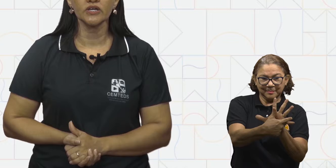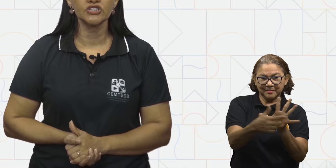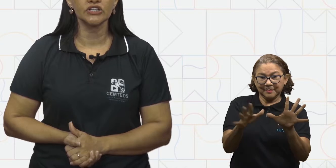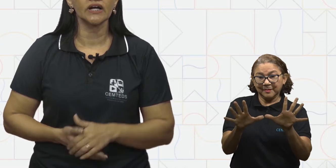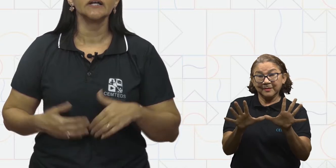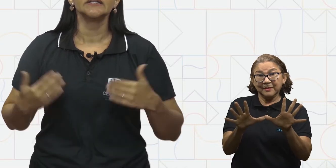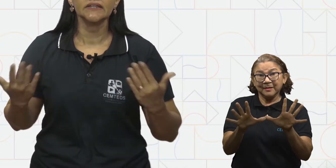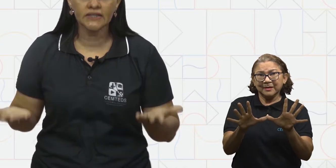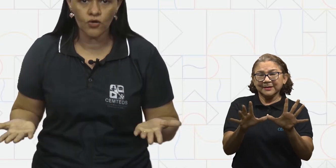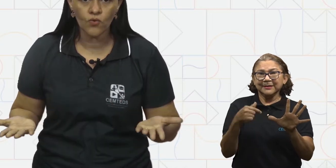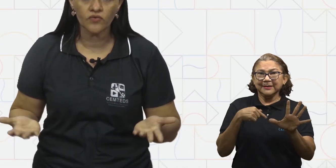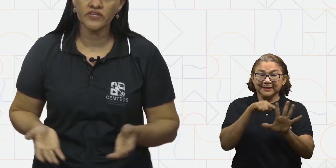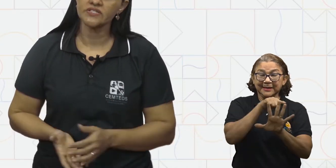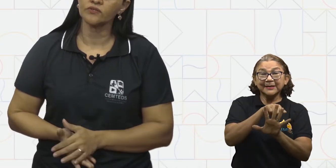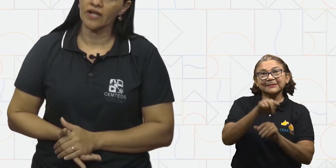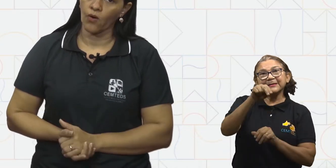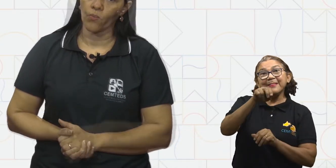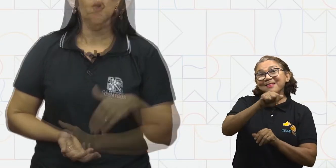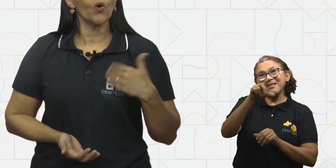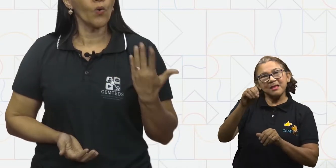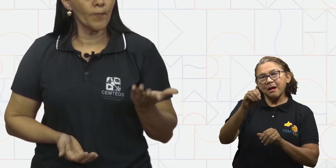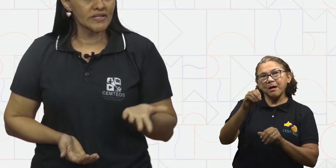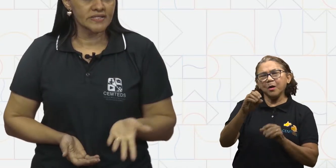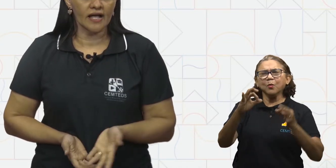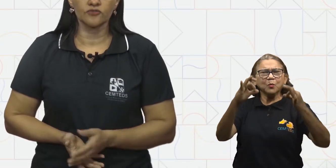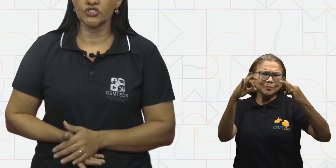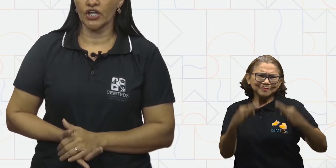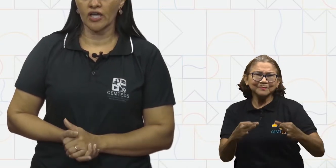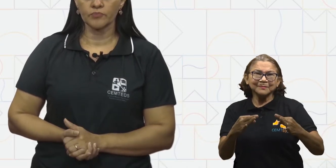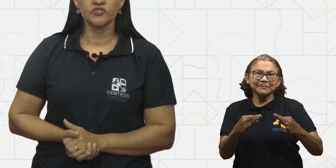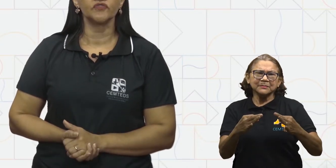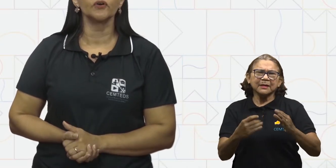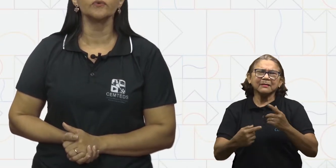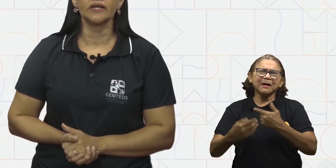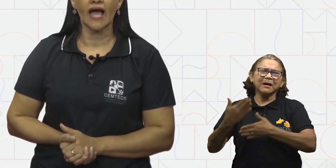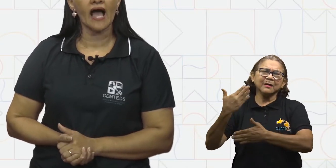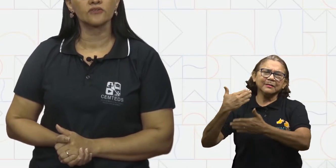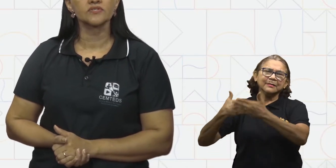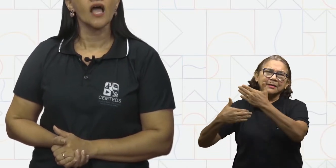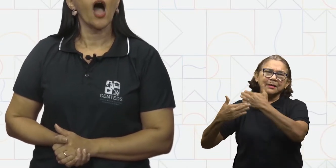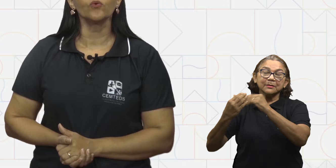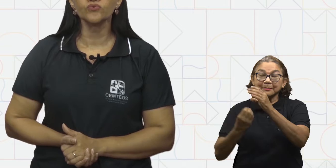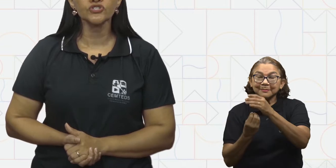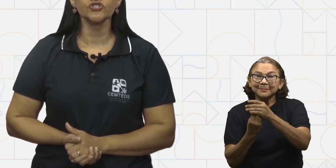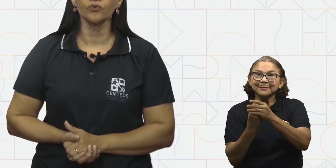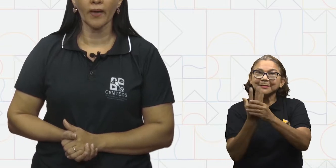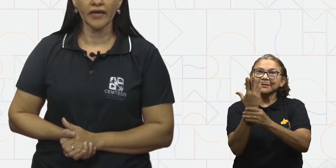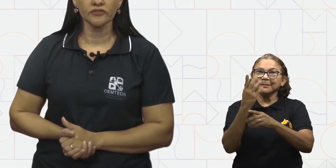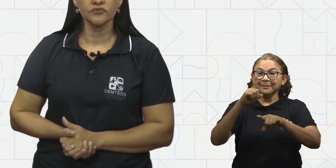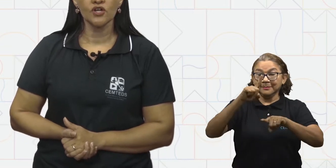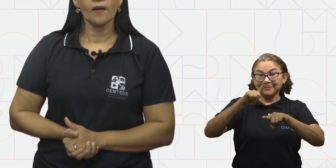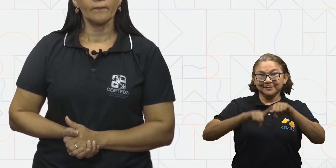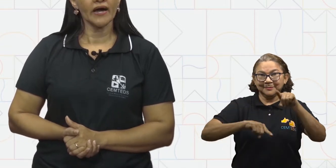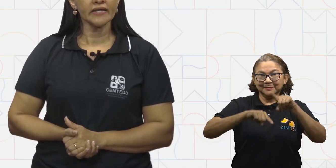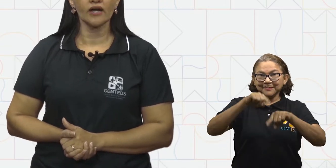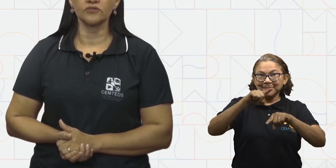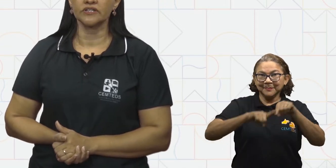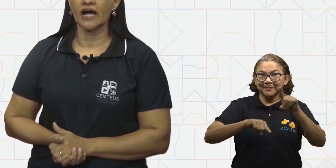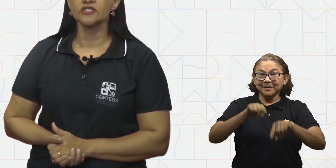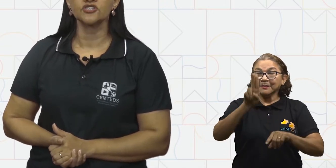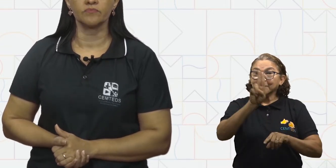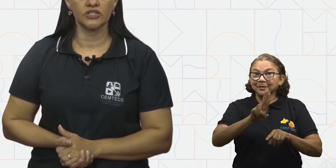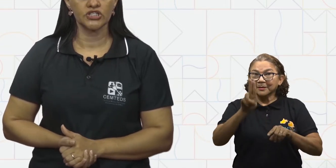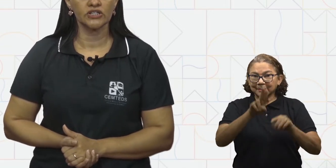unidade de medida não convencional. Com o passar dos tempos, foram criados alguns instrumentos para